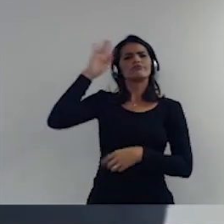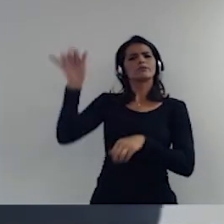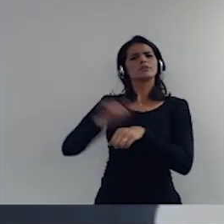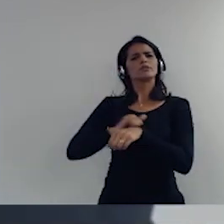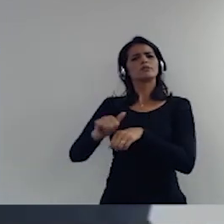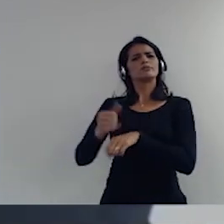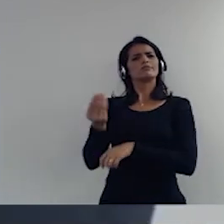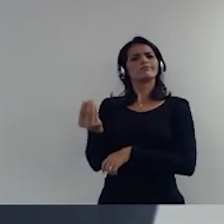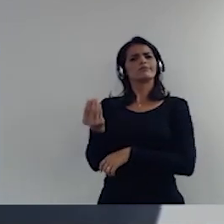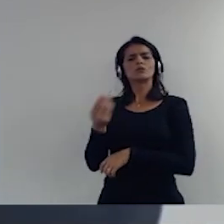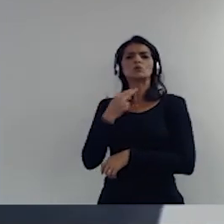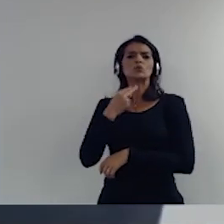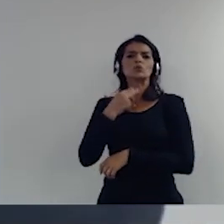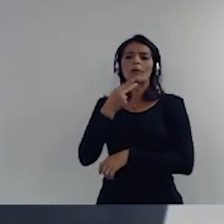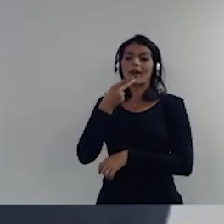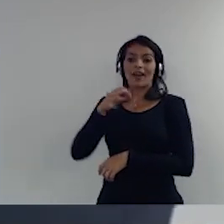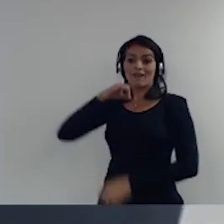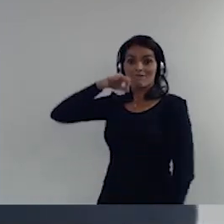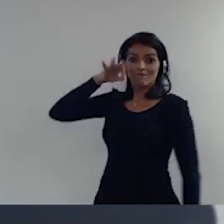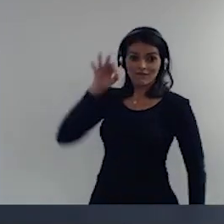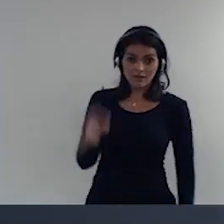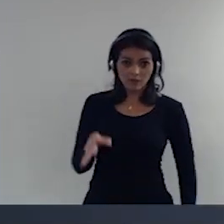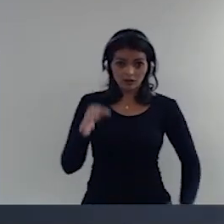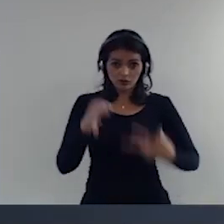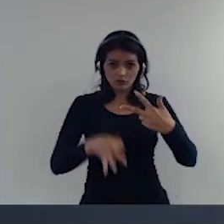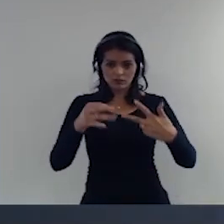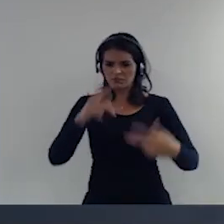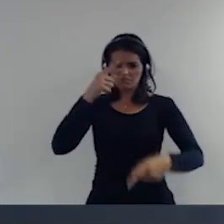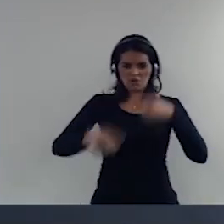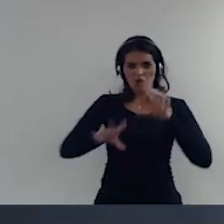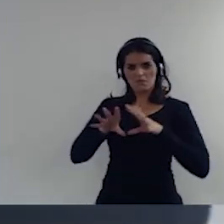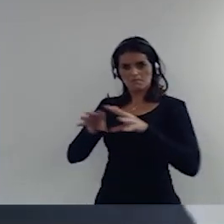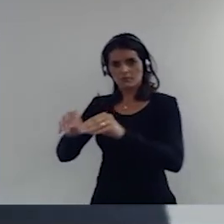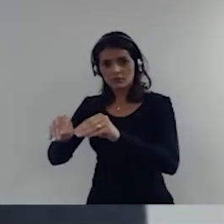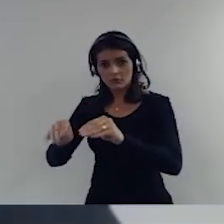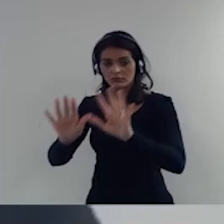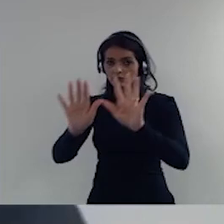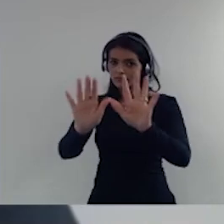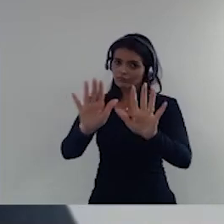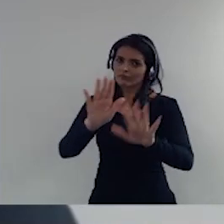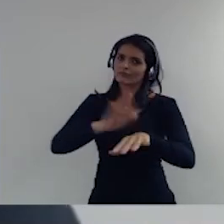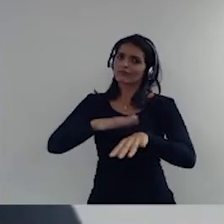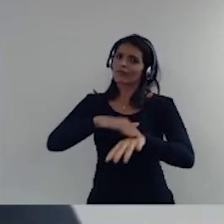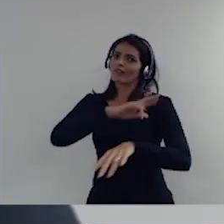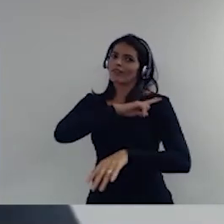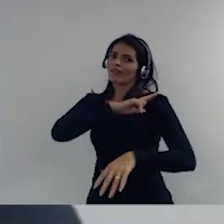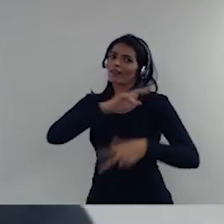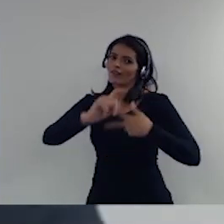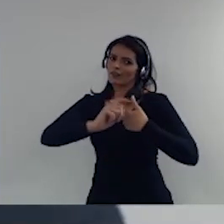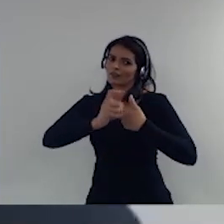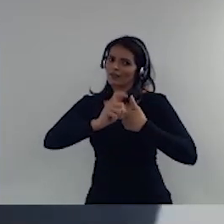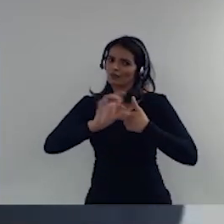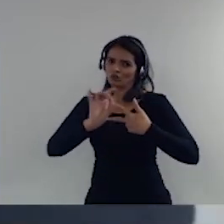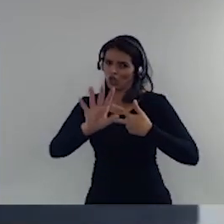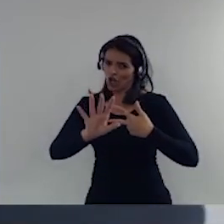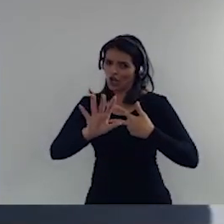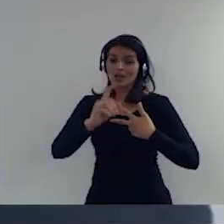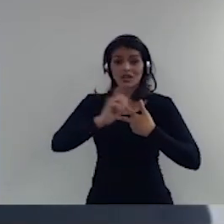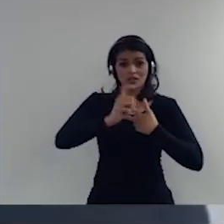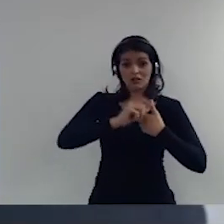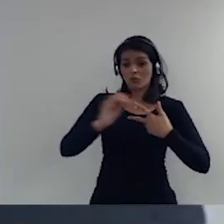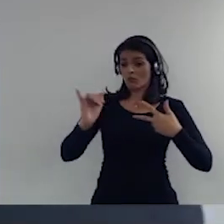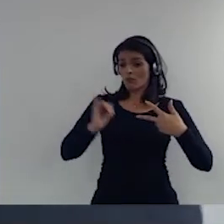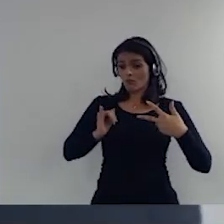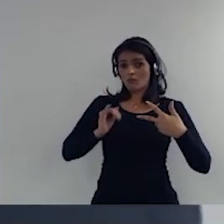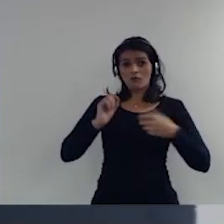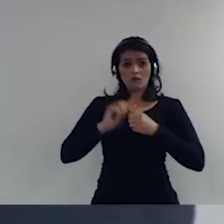simplesmente afirmar que o judiciário não pode intervir. Isso é uma atribuição do executivo, e aí se o executivo não faz, a gente